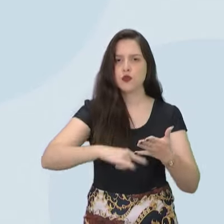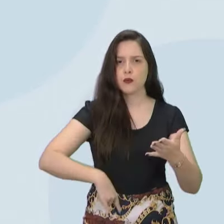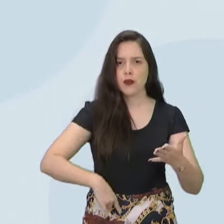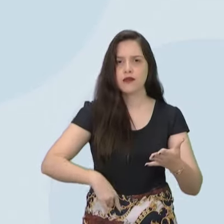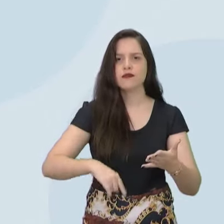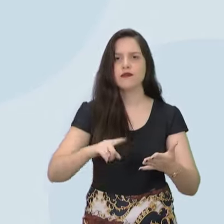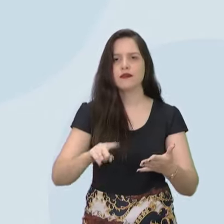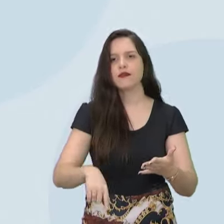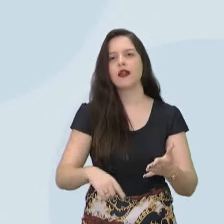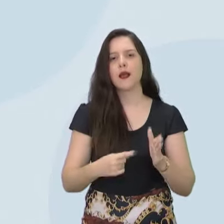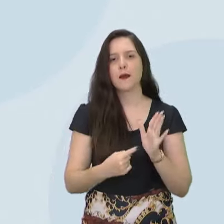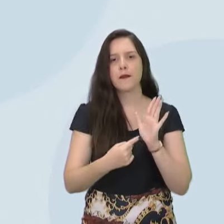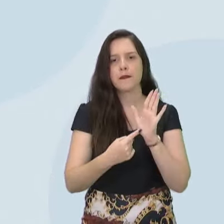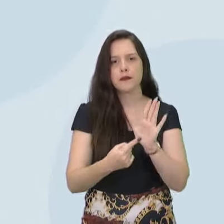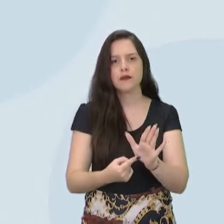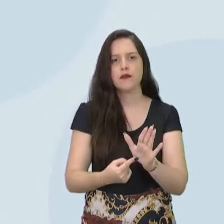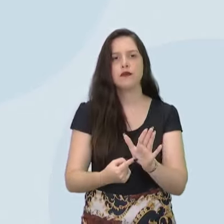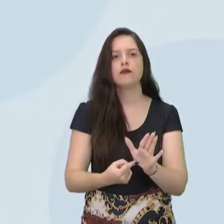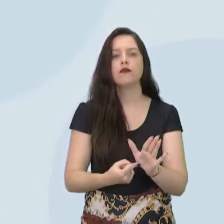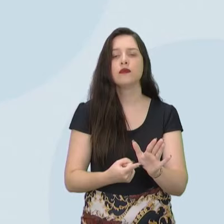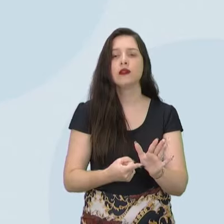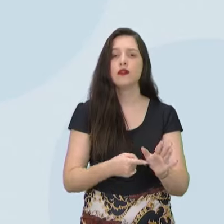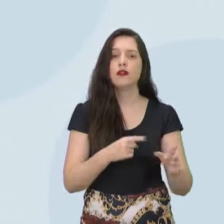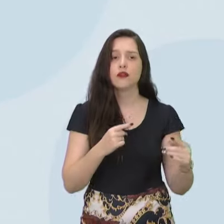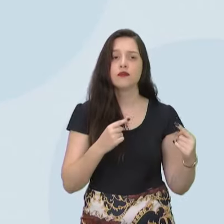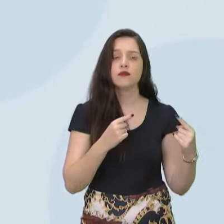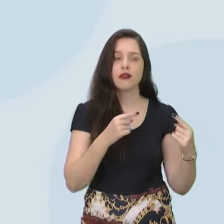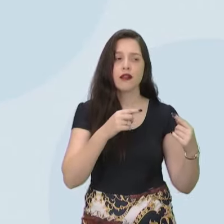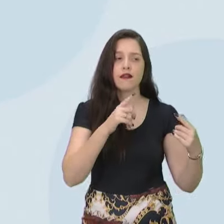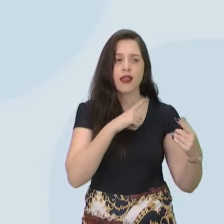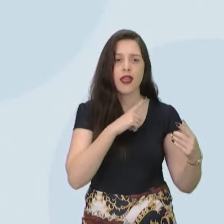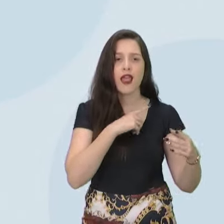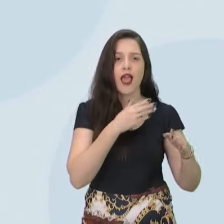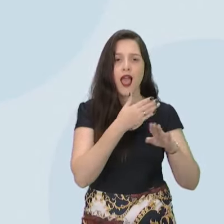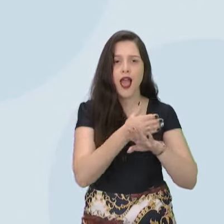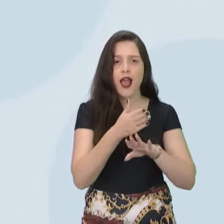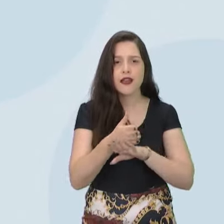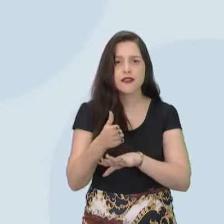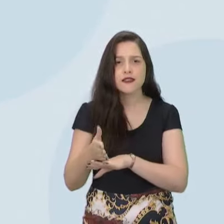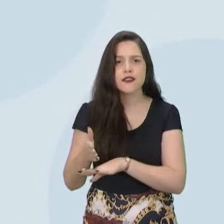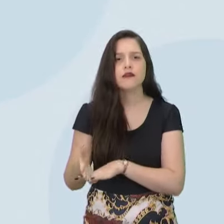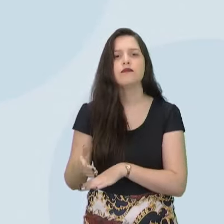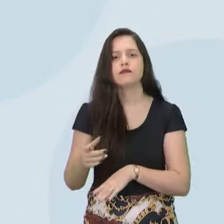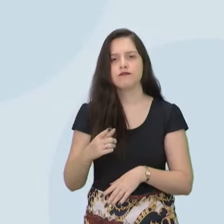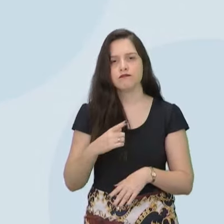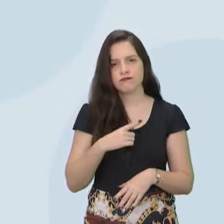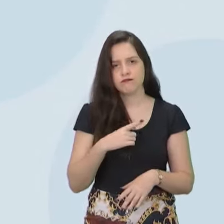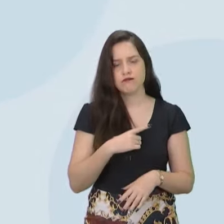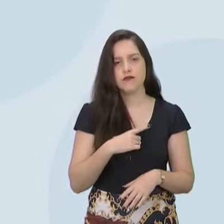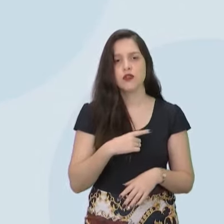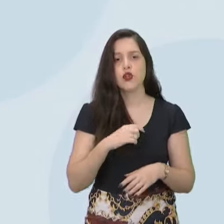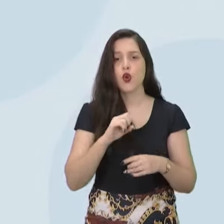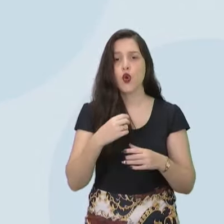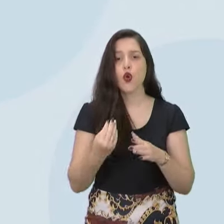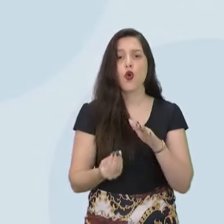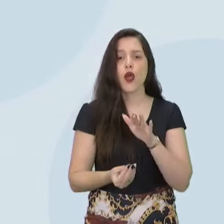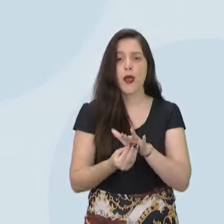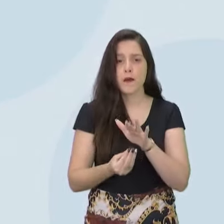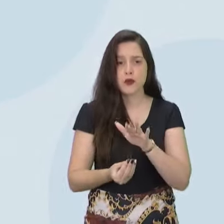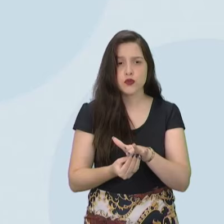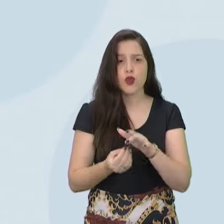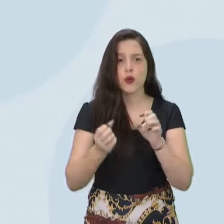vocês apontarem aí o celular para o QR Code para vocês terem acesso, ou depois, quando vocês estiverem acessando pelo repositório e baixar o